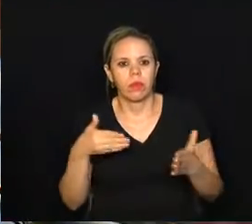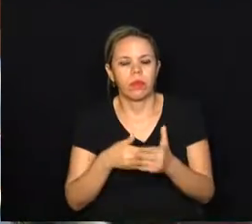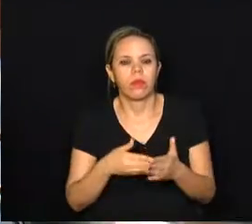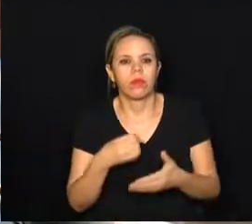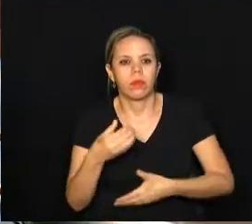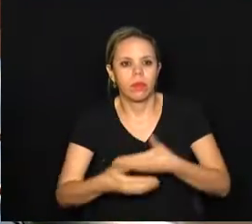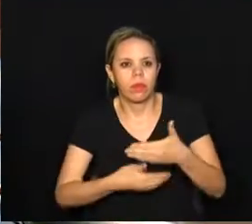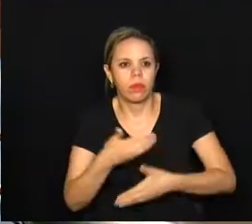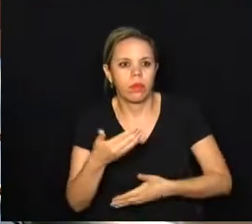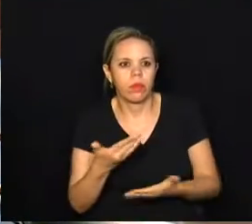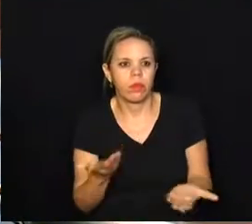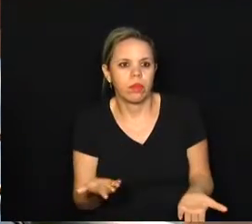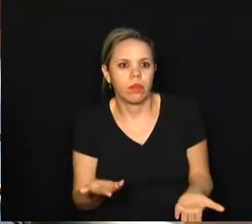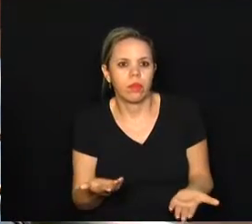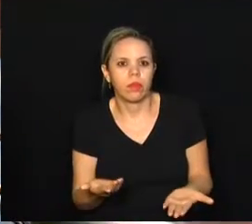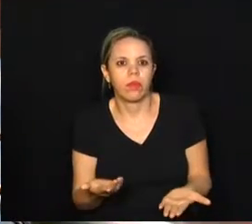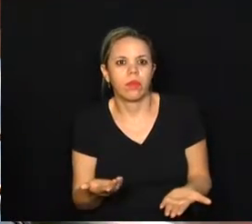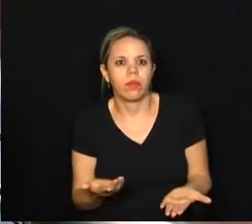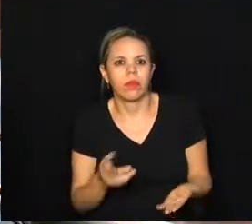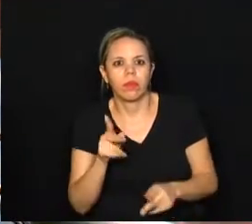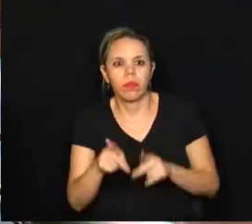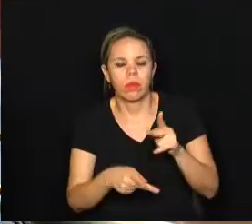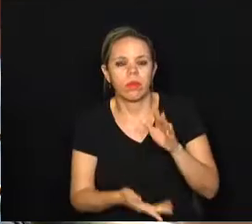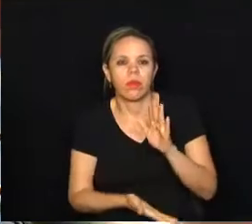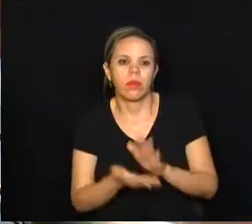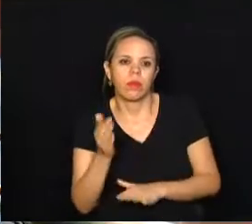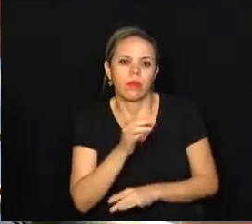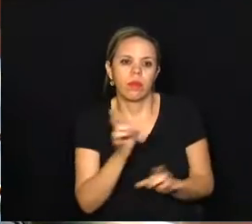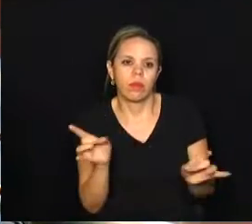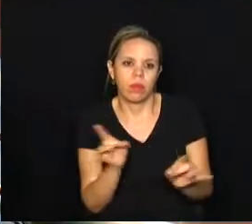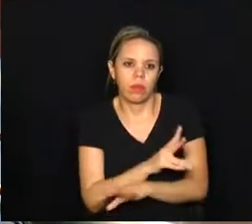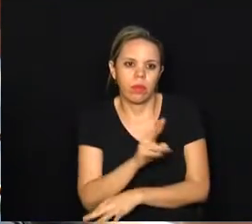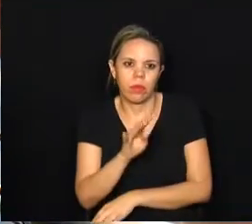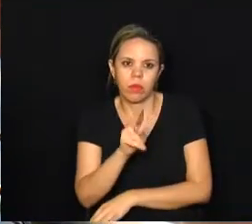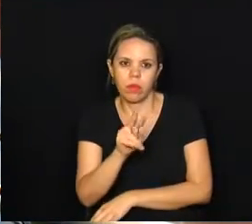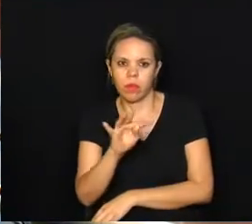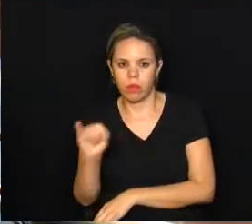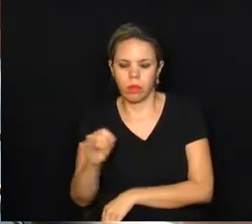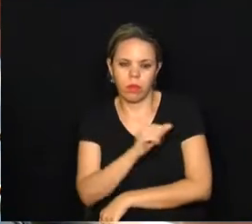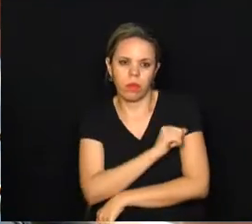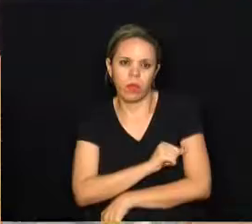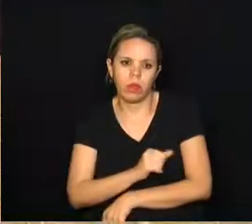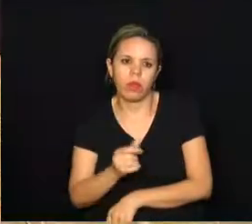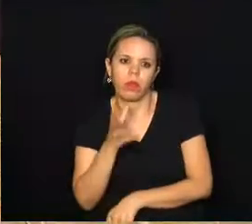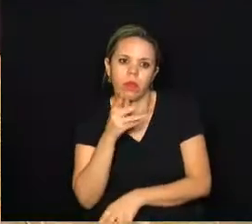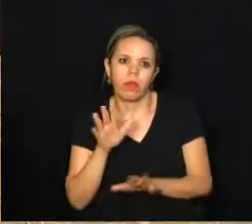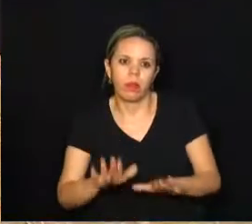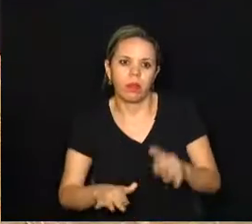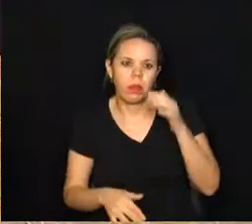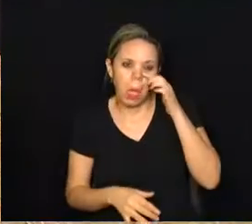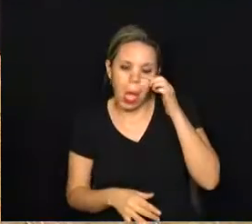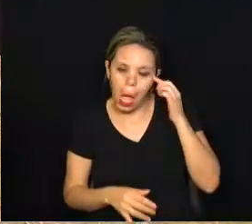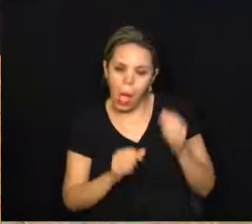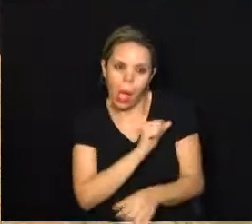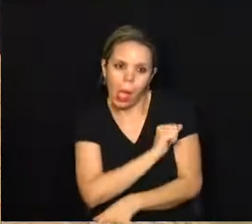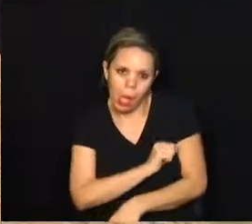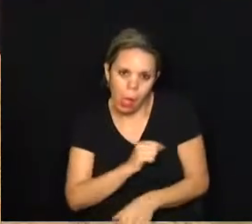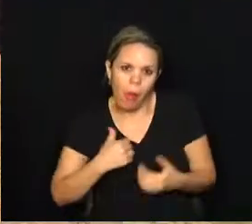desse leito, quer dizer, a saída desse paciente da terapia intensiva para a enfermaria. Leitos de enfermaria, nós